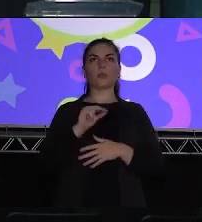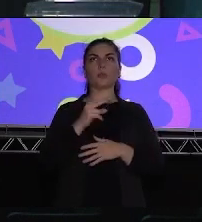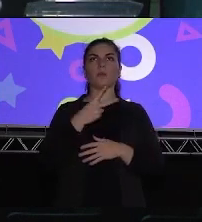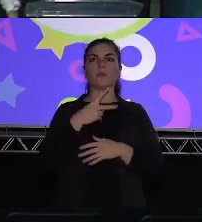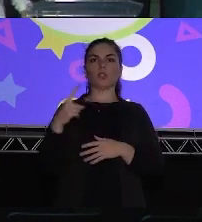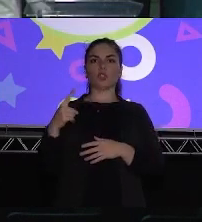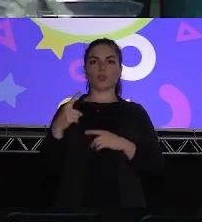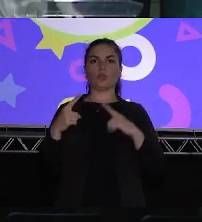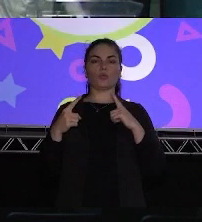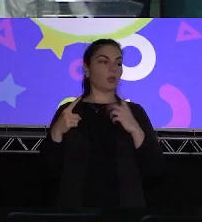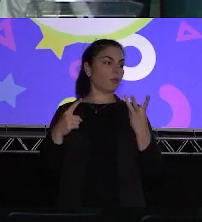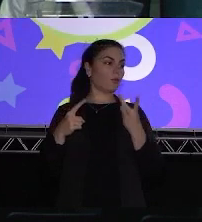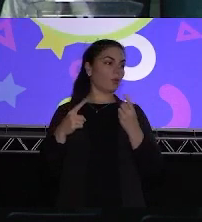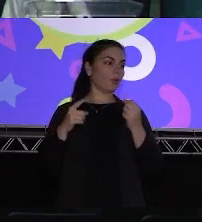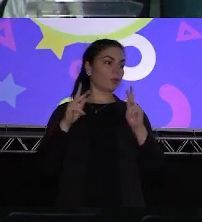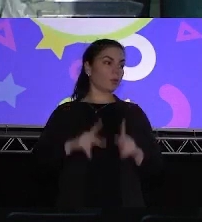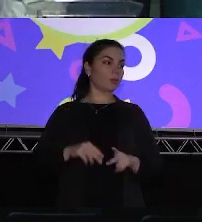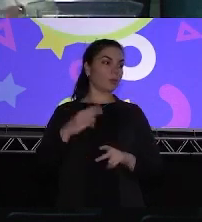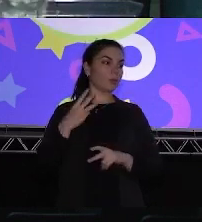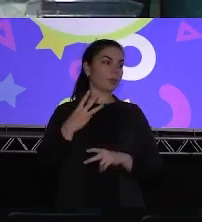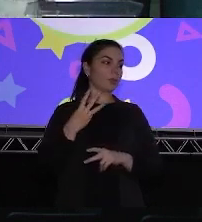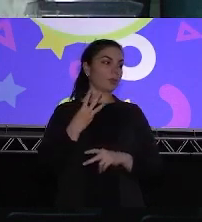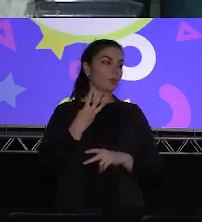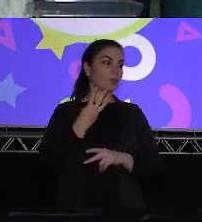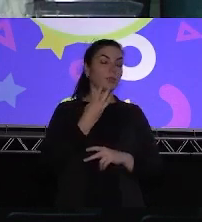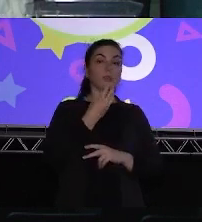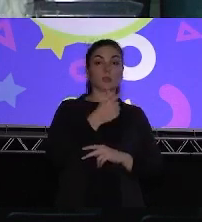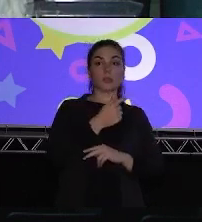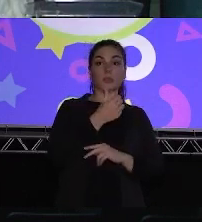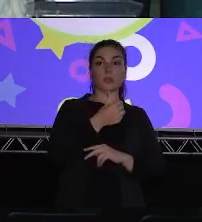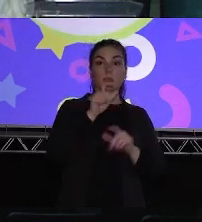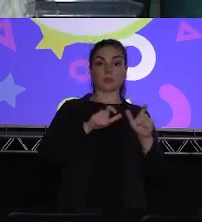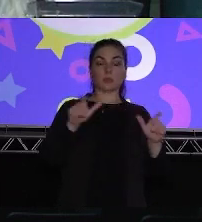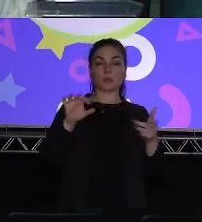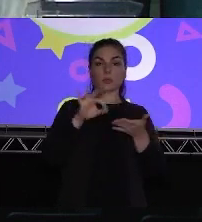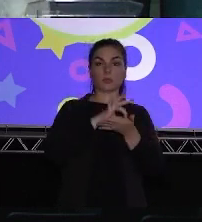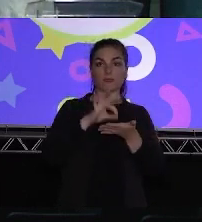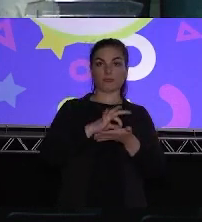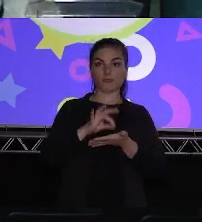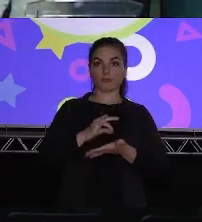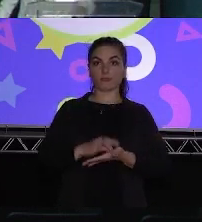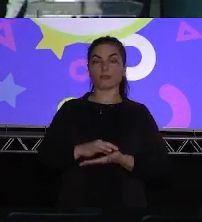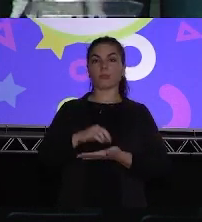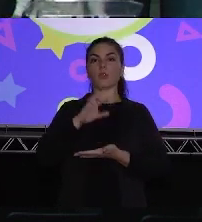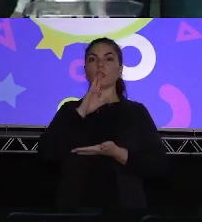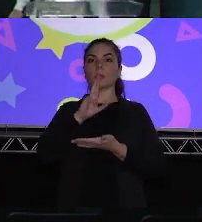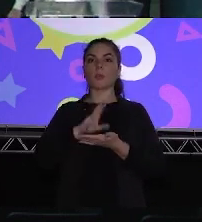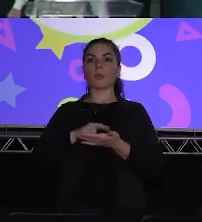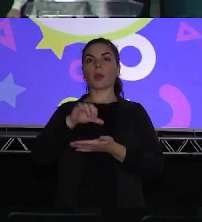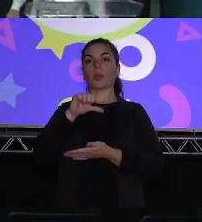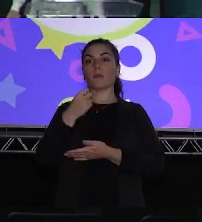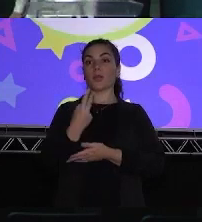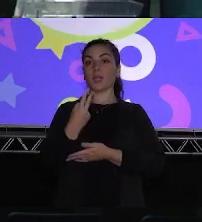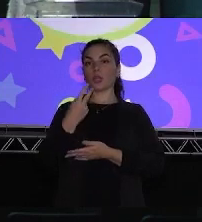essa foi a quantidade de pessoas, 376 pessoas inscritas, corrigimos 92 desafios manualmente,